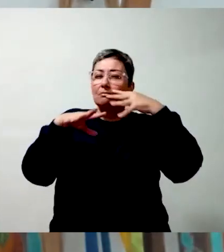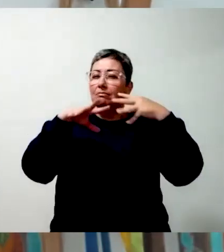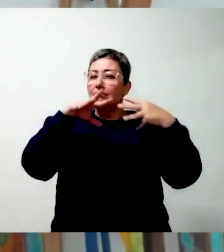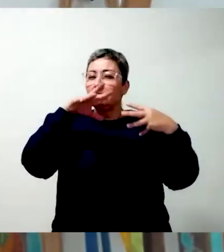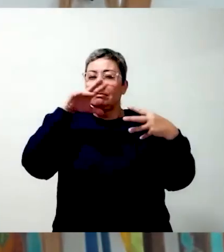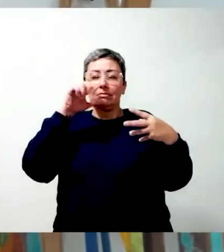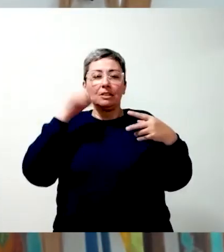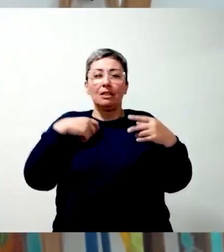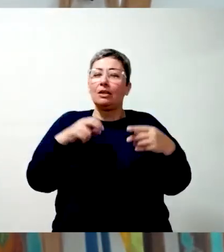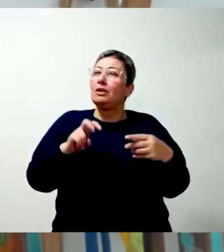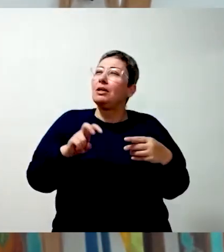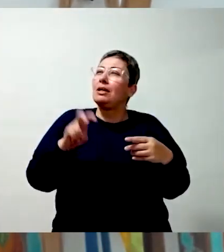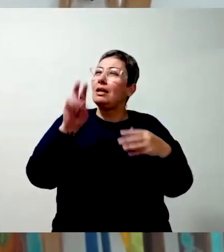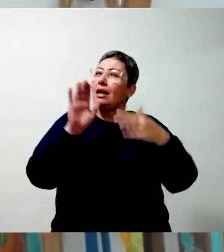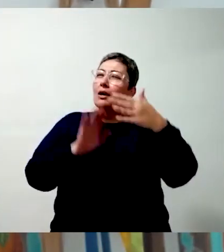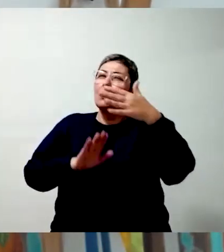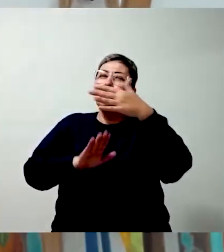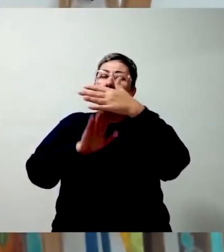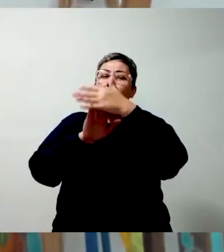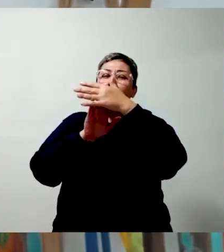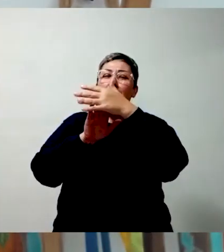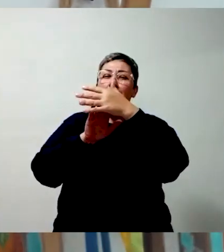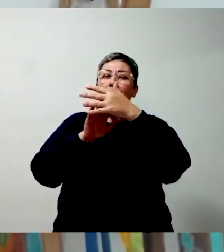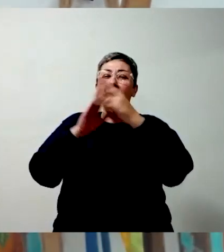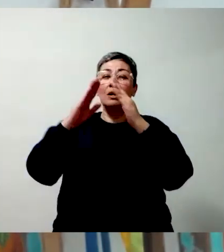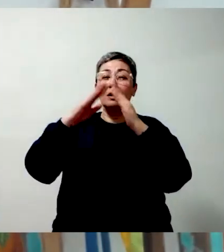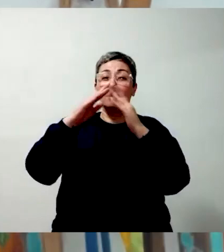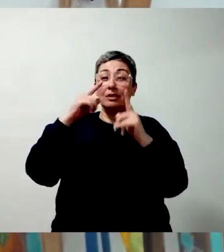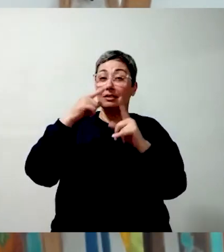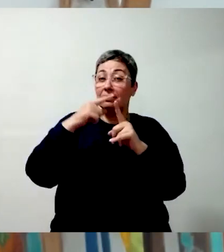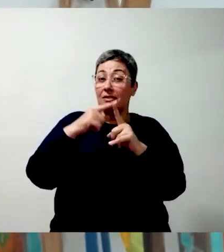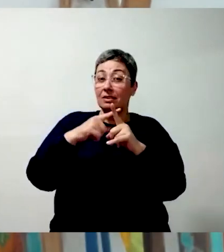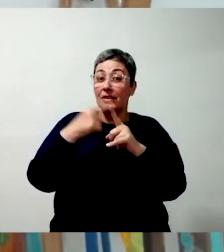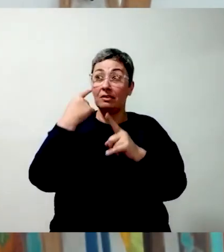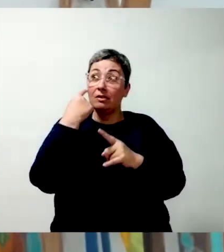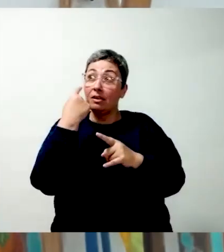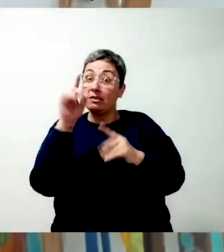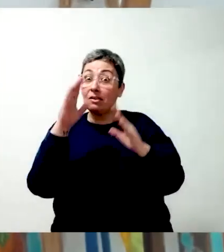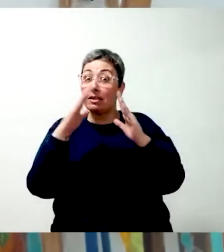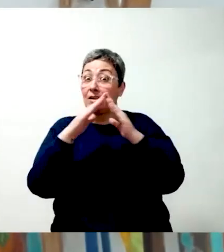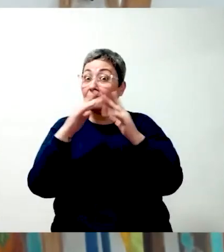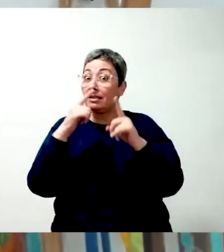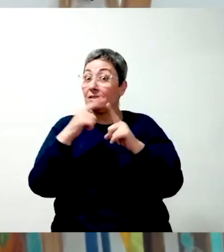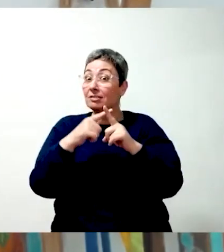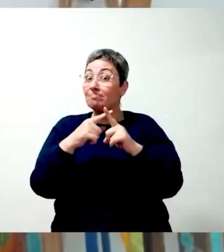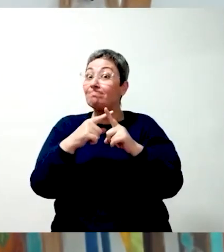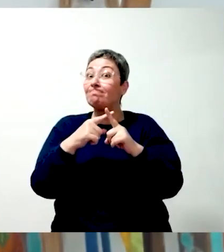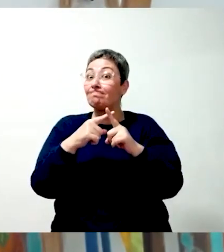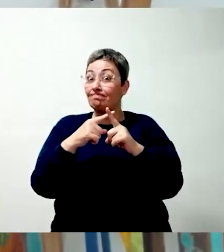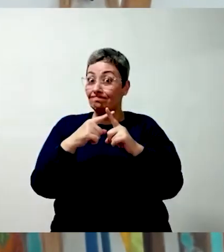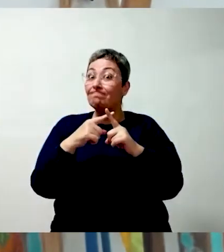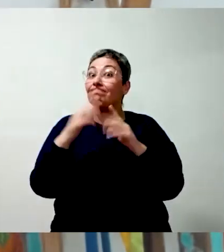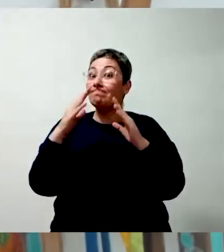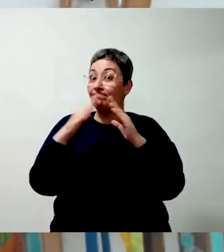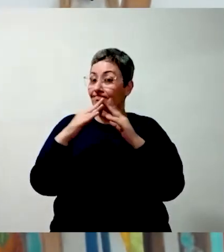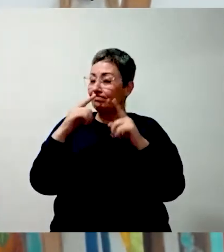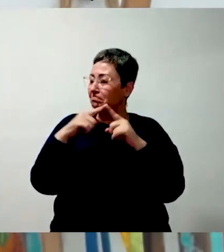perfumadas. E ao subir e ao chegar lá no topo, eu vi uma igreja